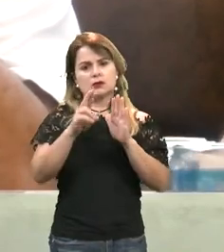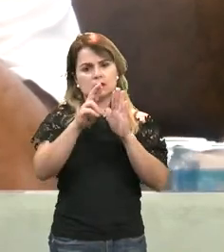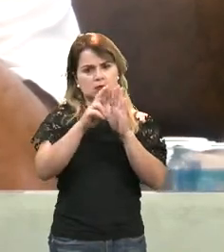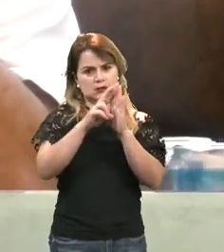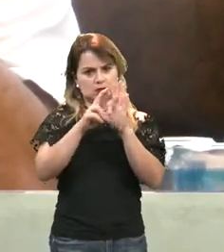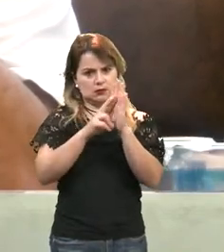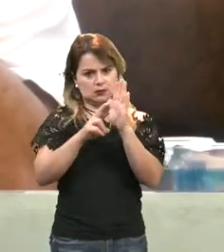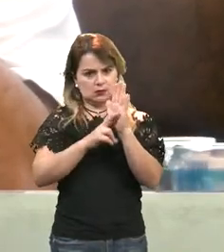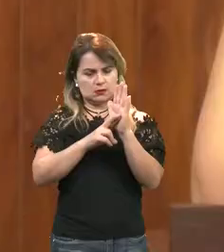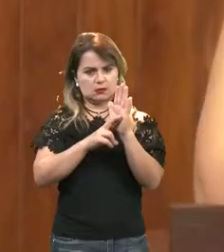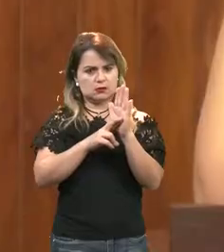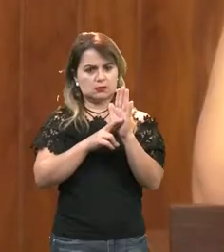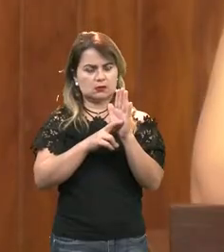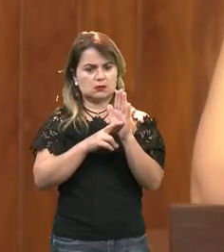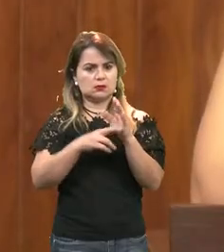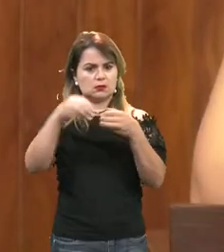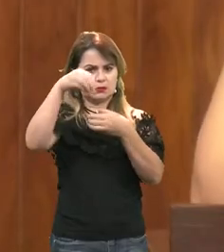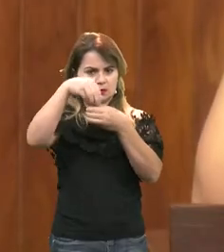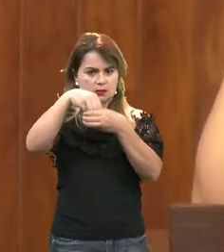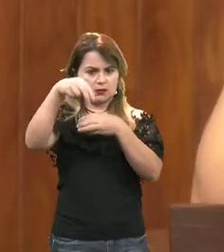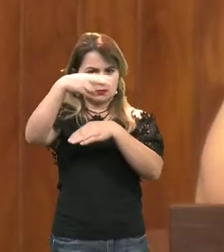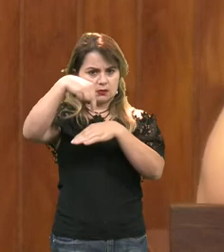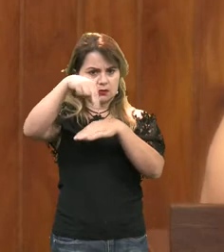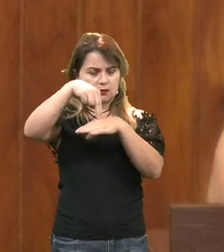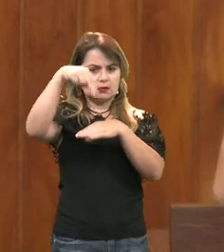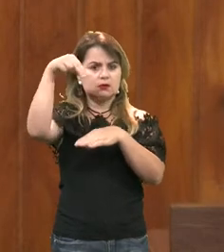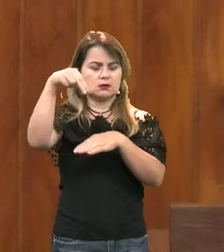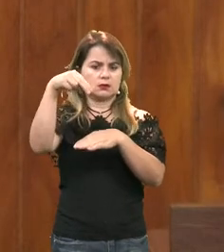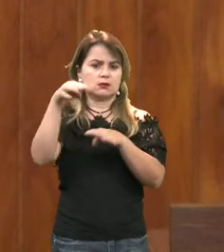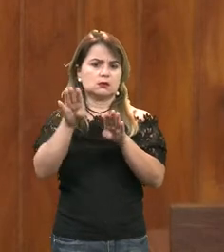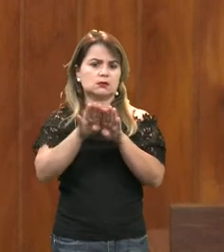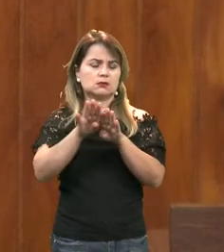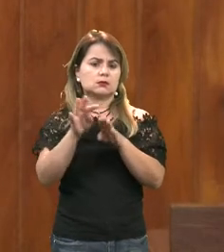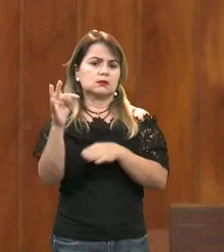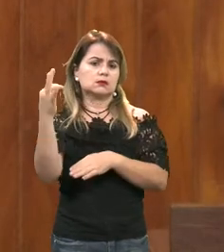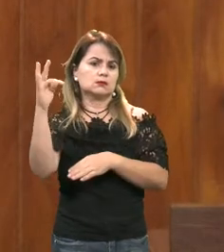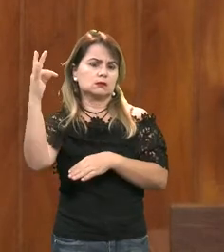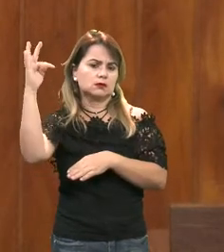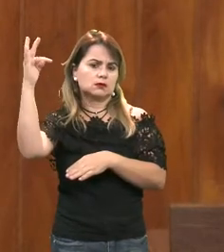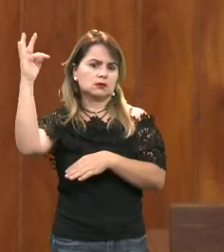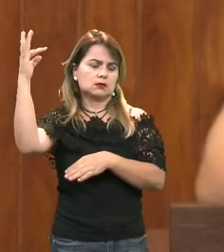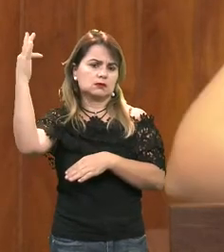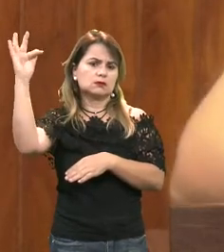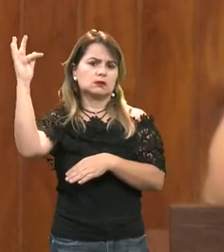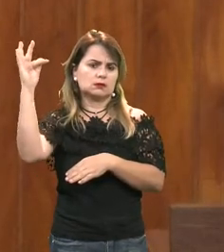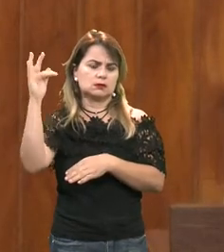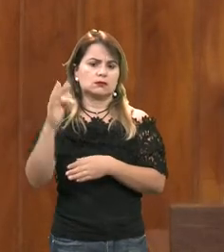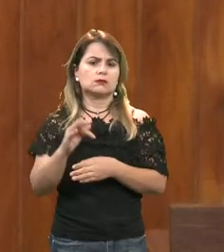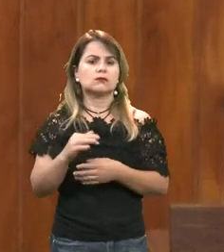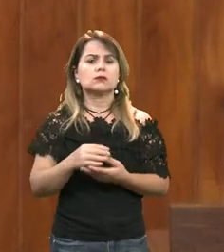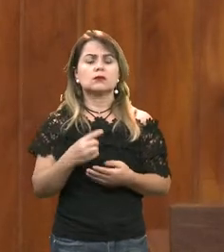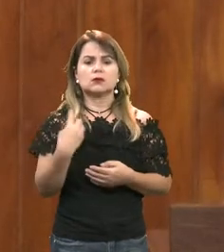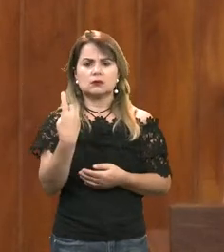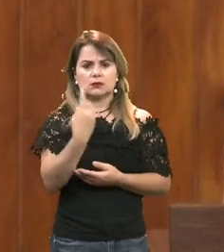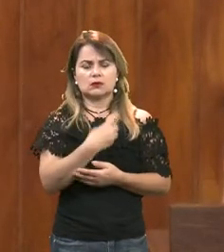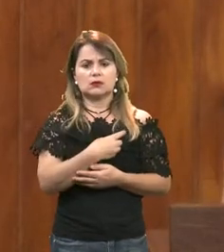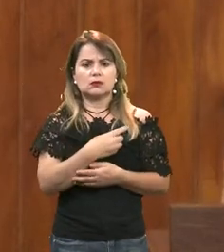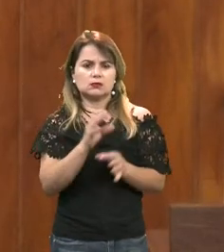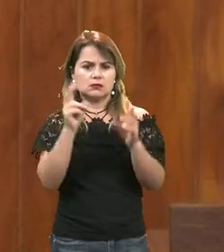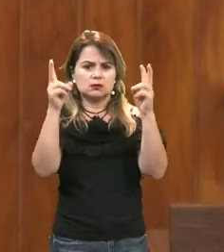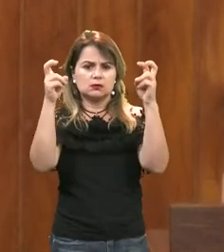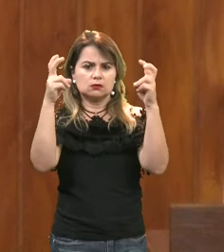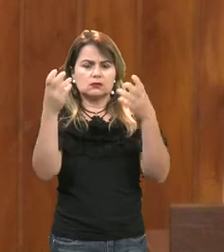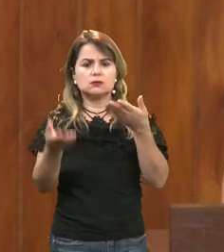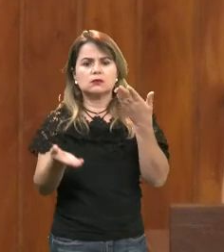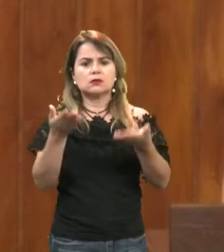em âmbito nacional, federal, assim dizendo, né? O que vamos tratar, o que deve ser tratado